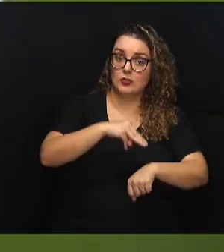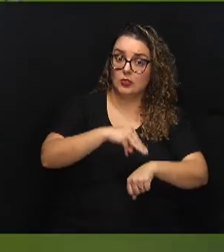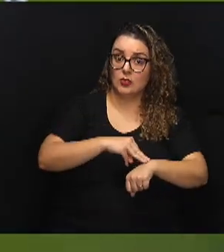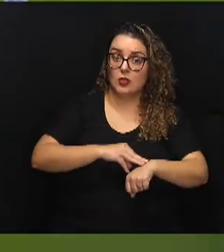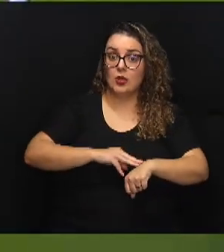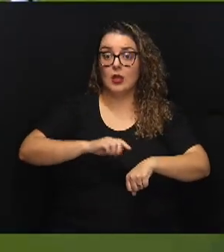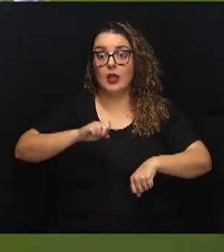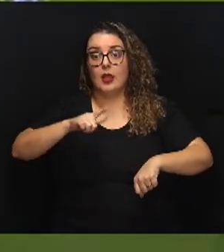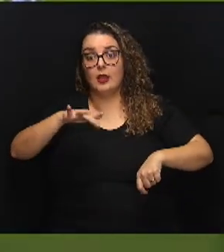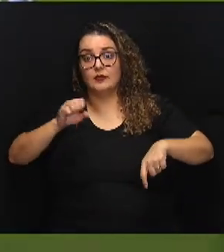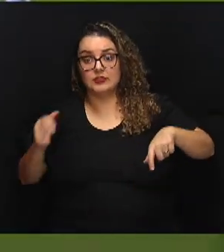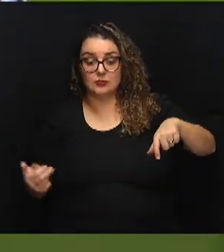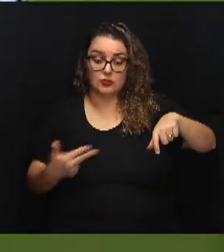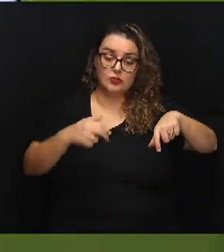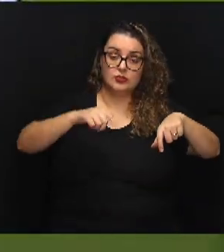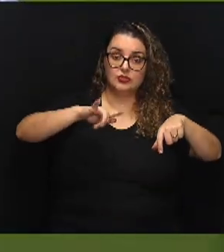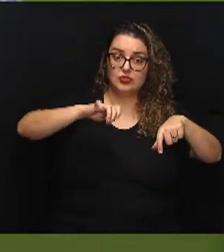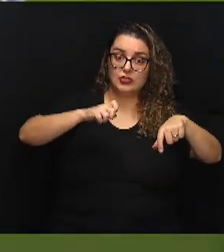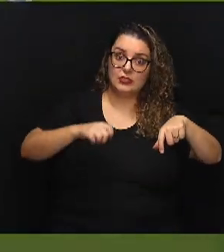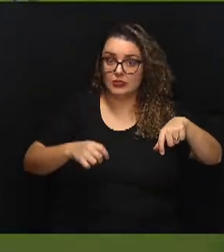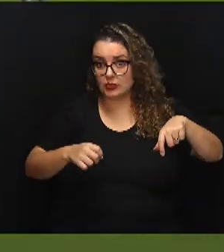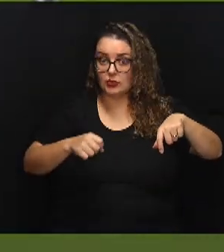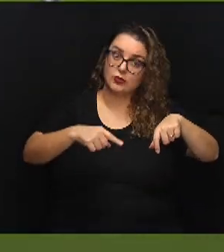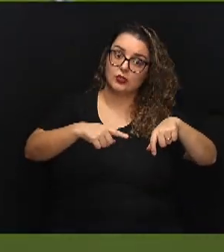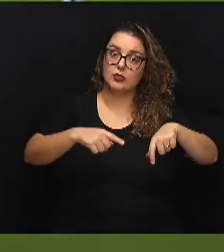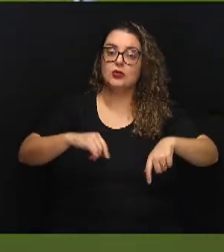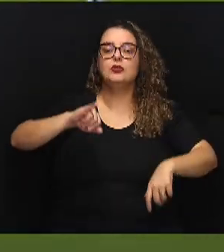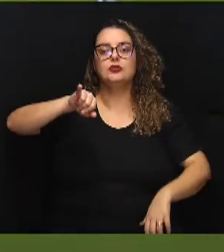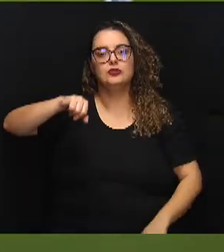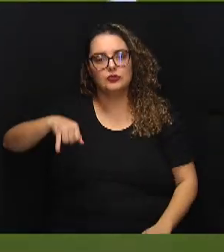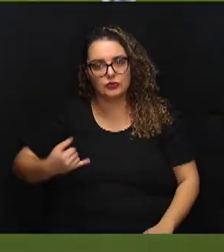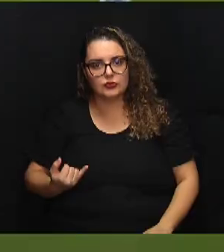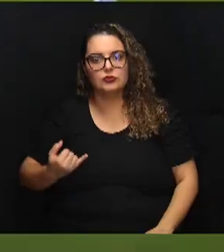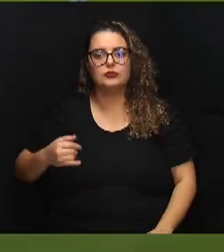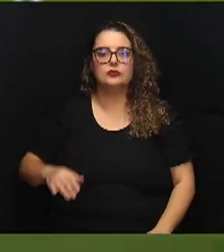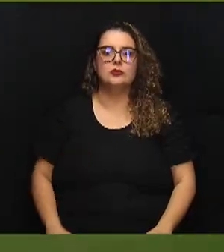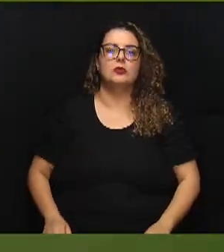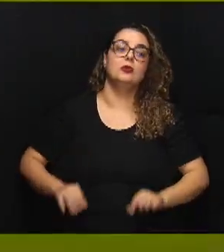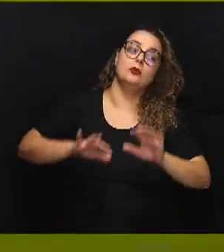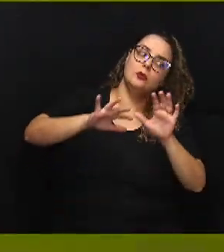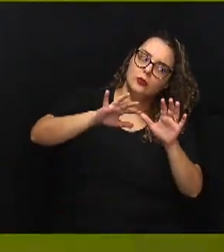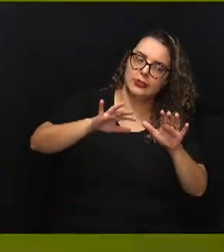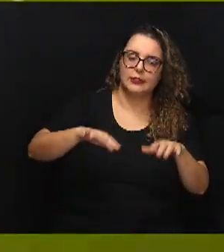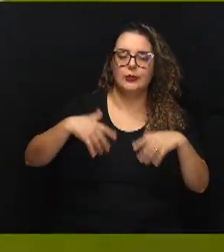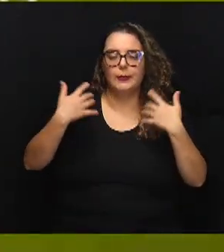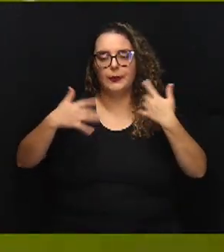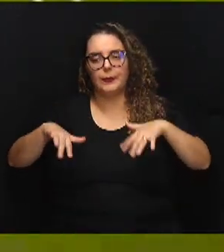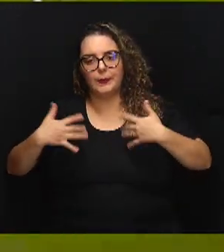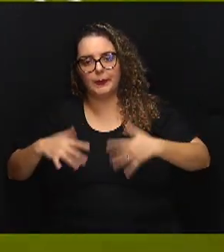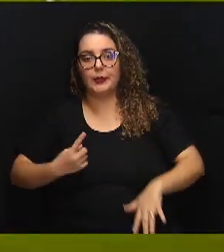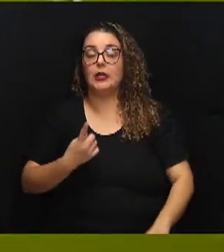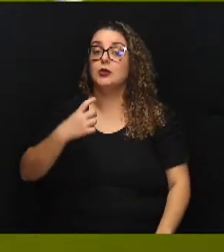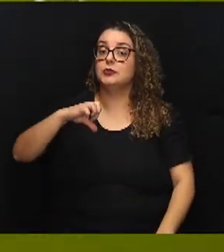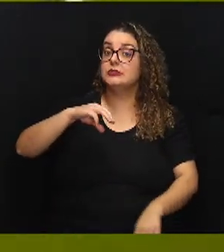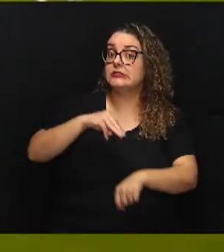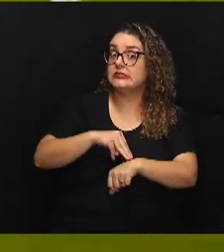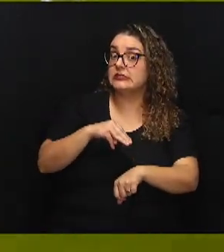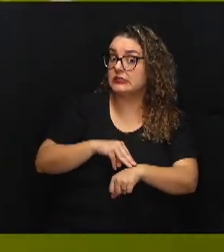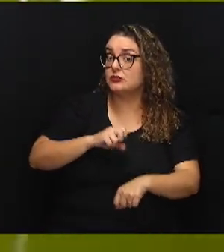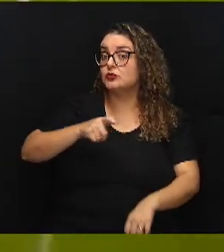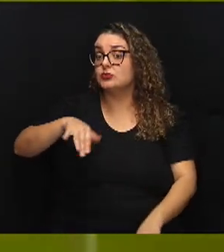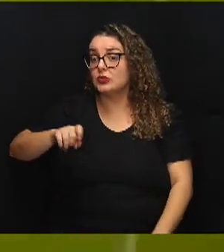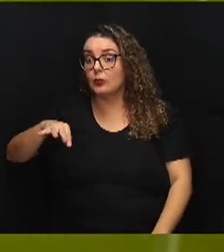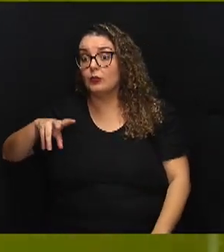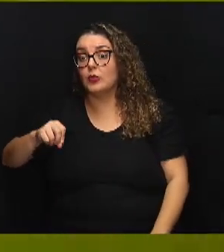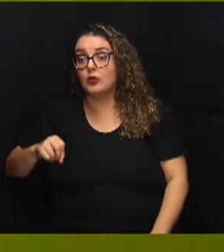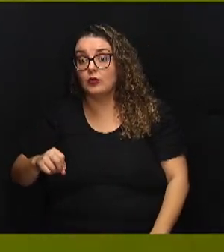Dias cabeceou e mais uma vez Júnior Oliveira foi buscar. Até que aos 19 minutos, o São Bernardo